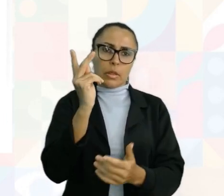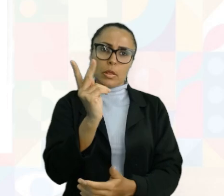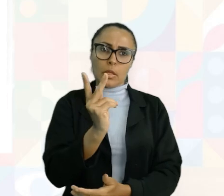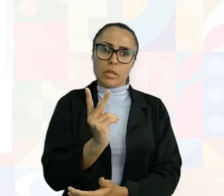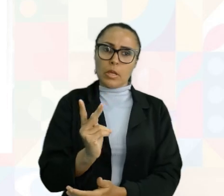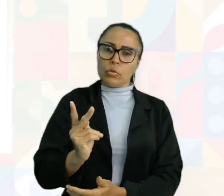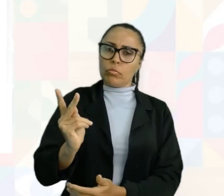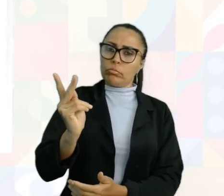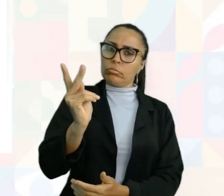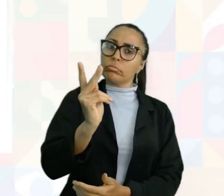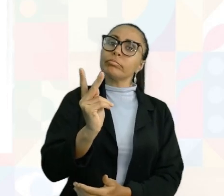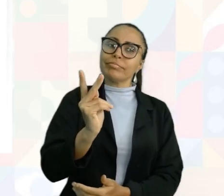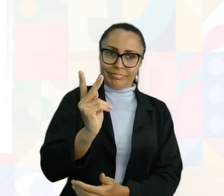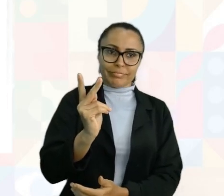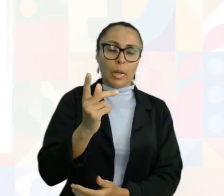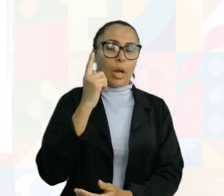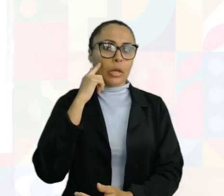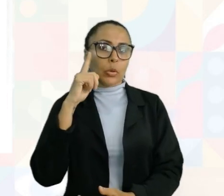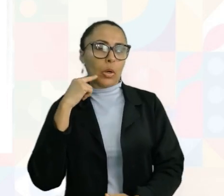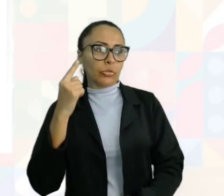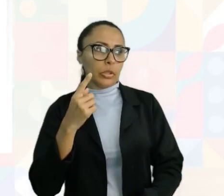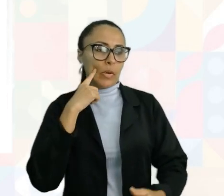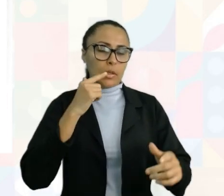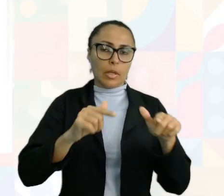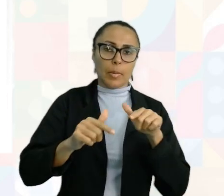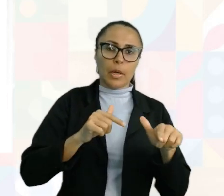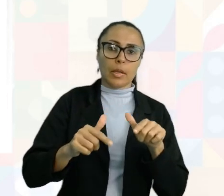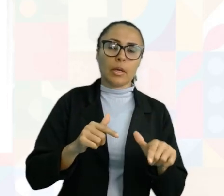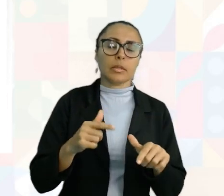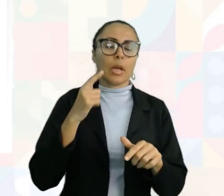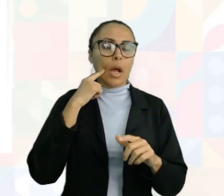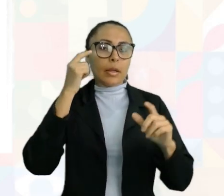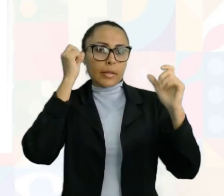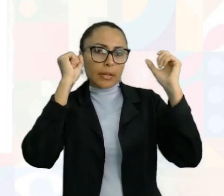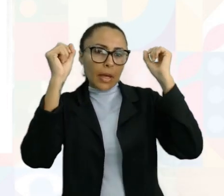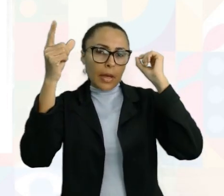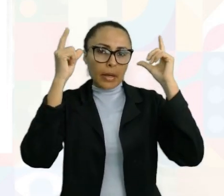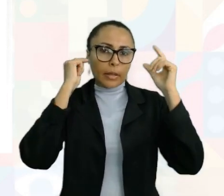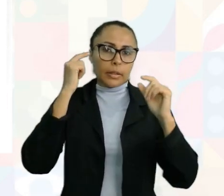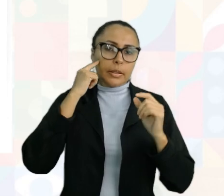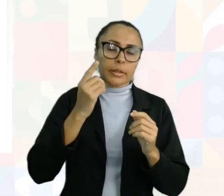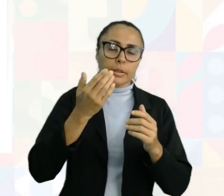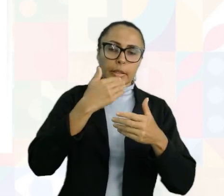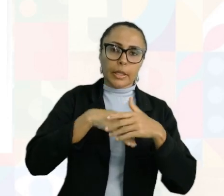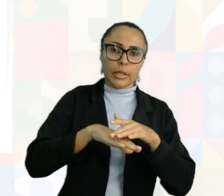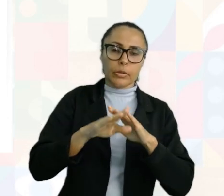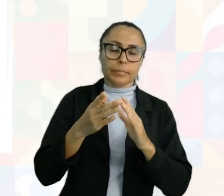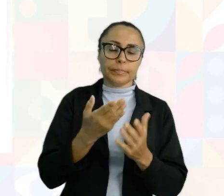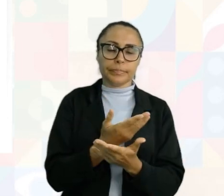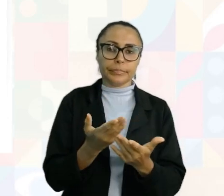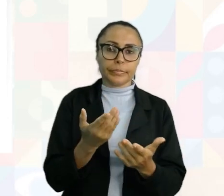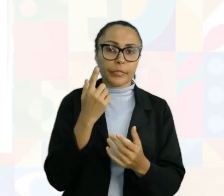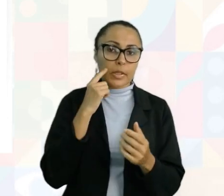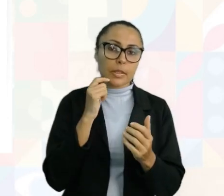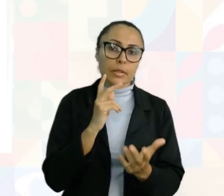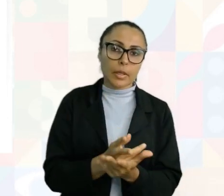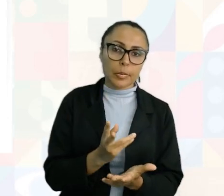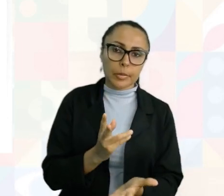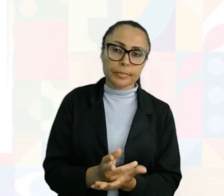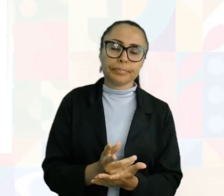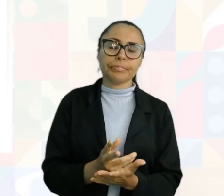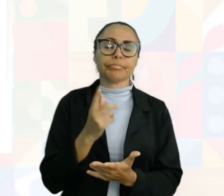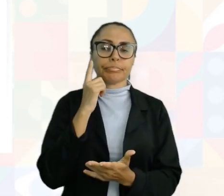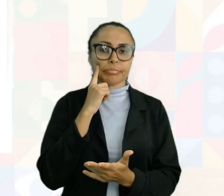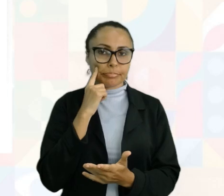e tridimensionais. Então a gente vai trabalhar essa ideia dentro da unidade, né, levando sempre em conta